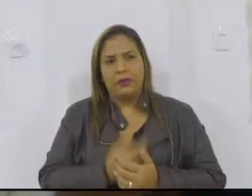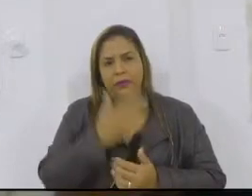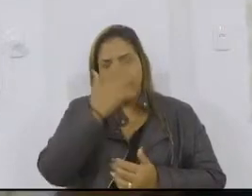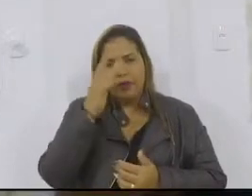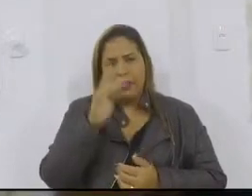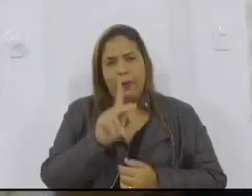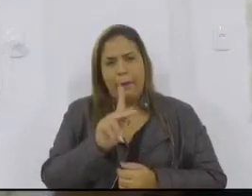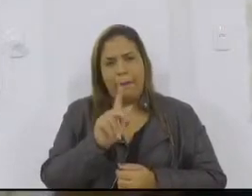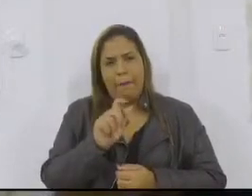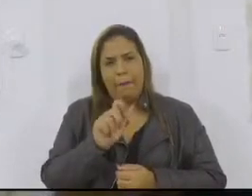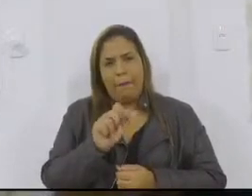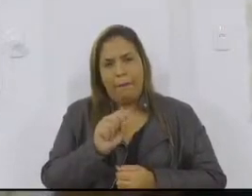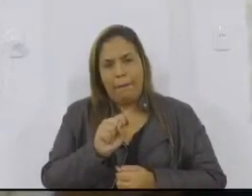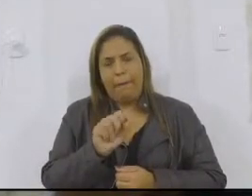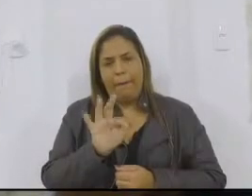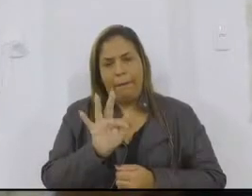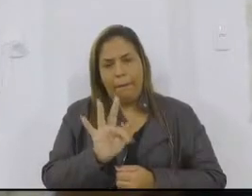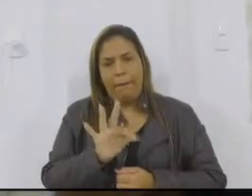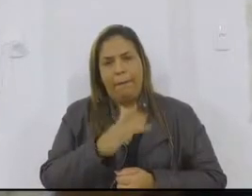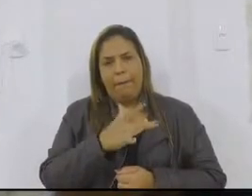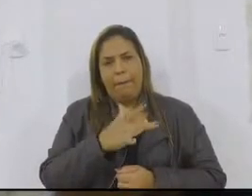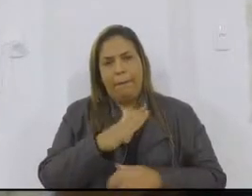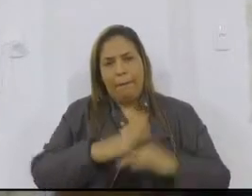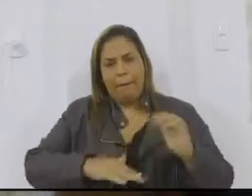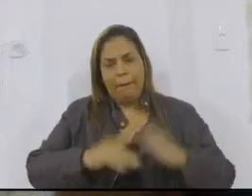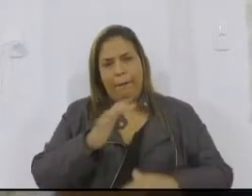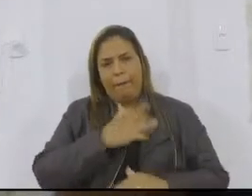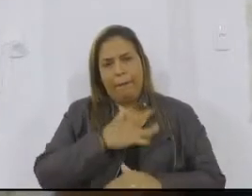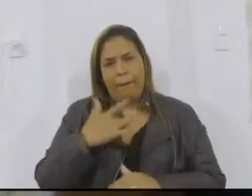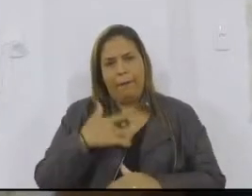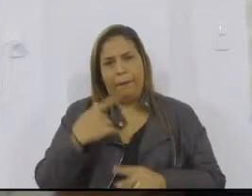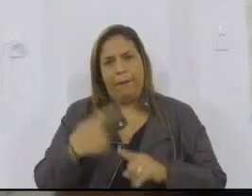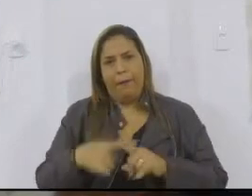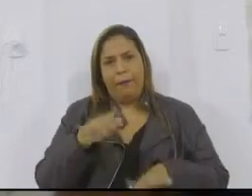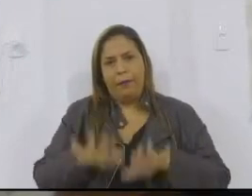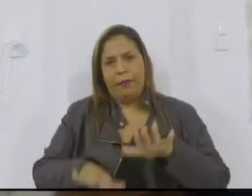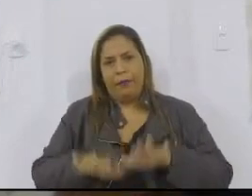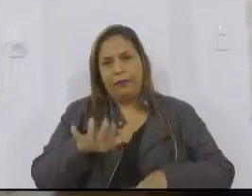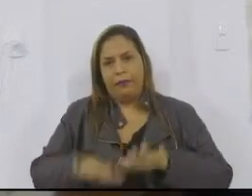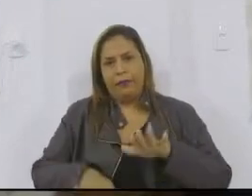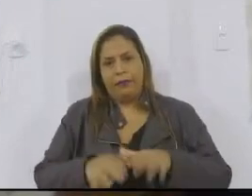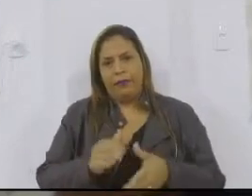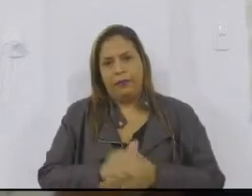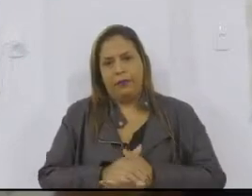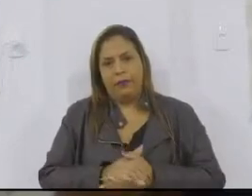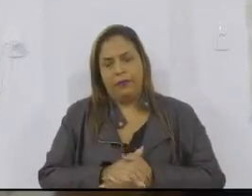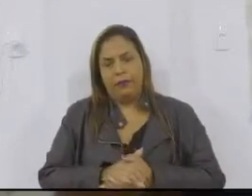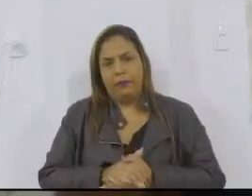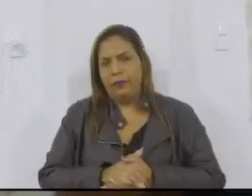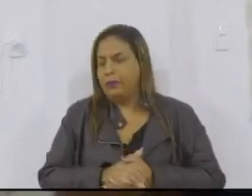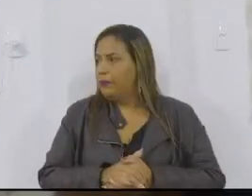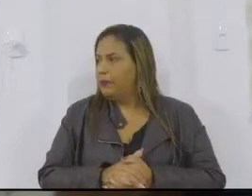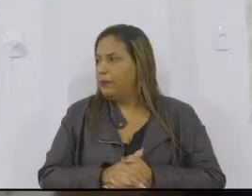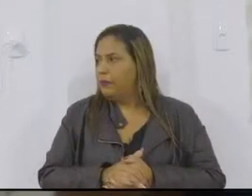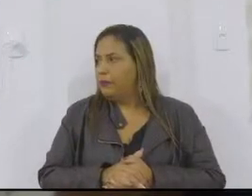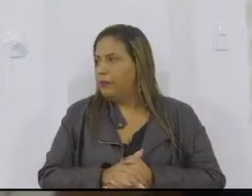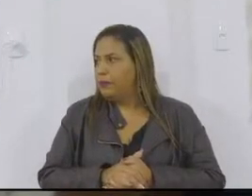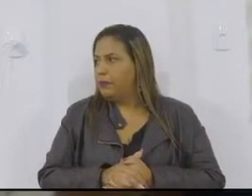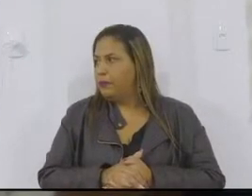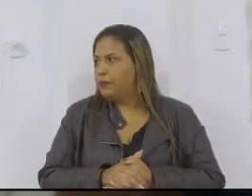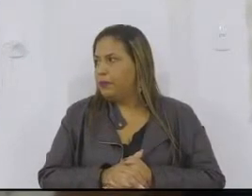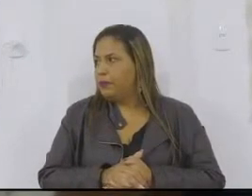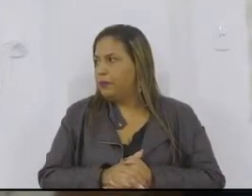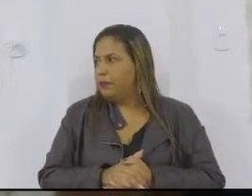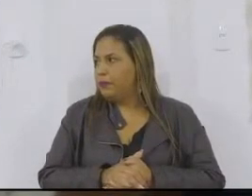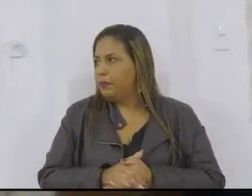daquela família que está passando. Que às vezes não é só um problema de doença. Não adianta nada curar o paciente,